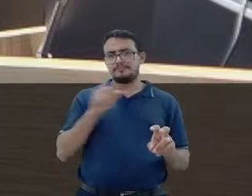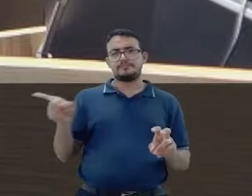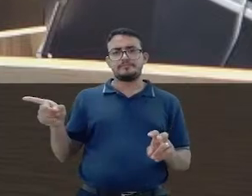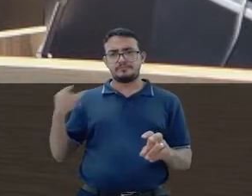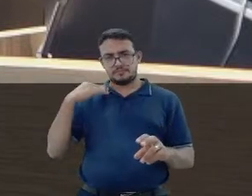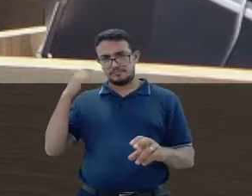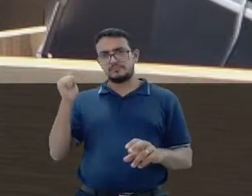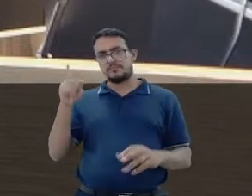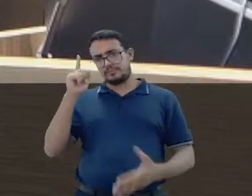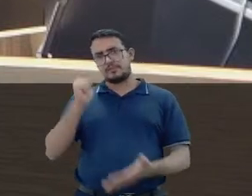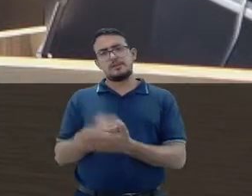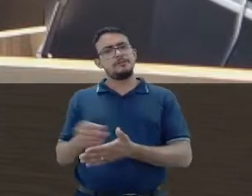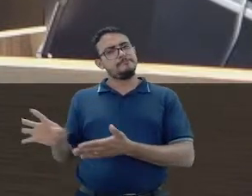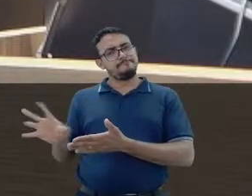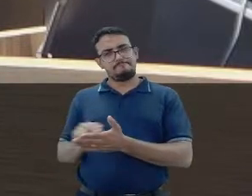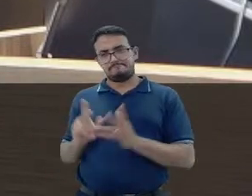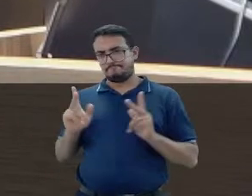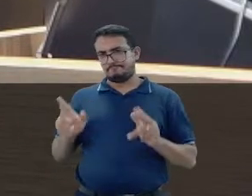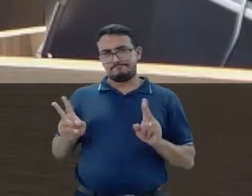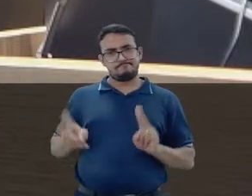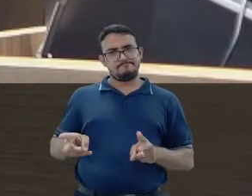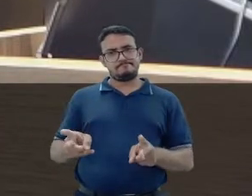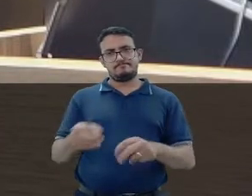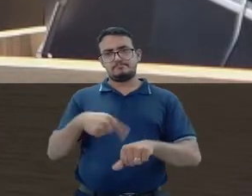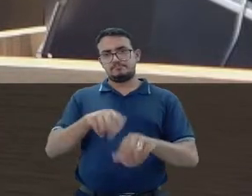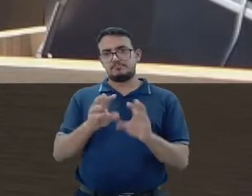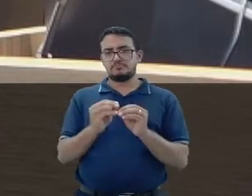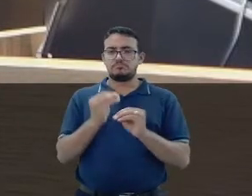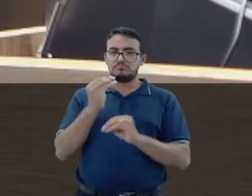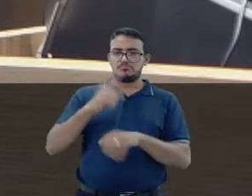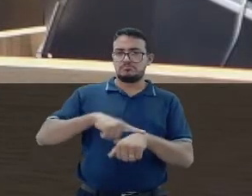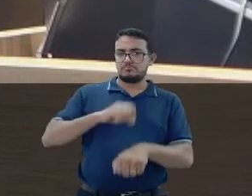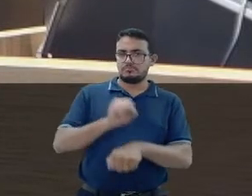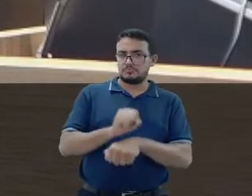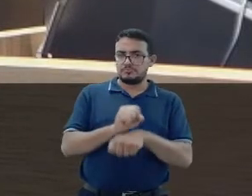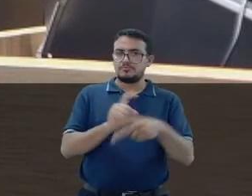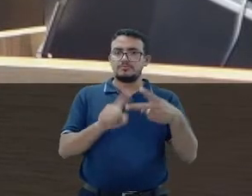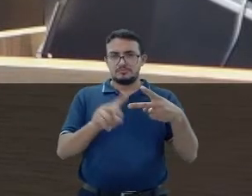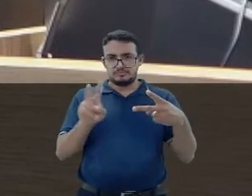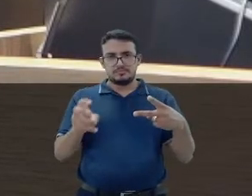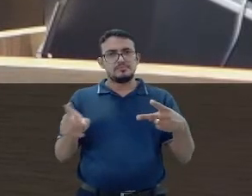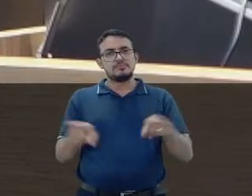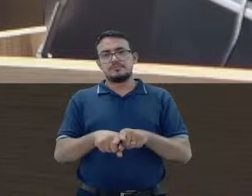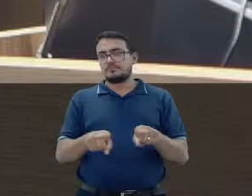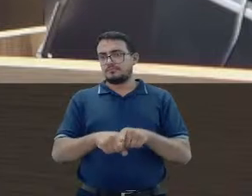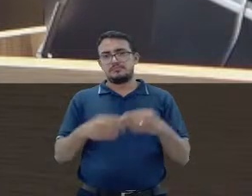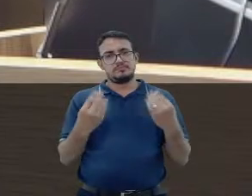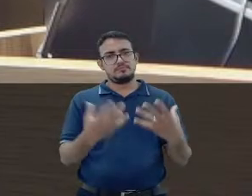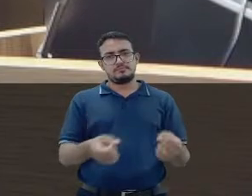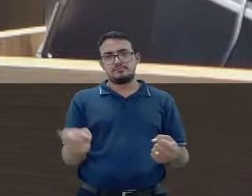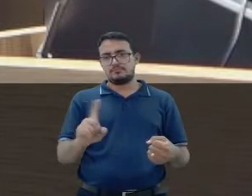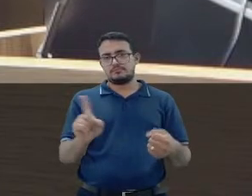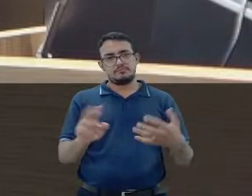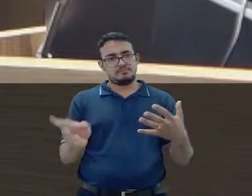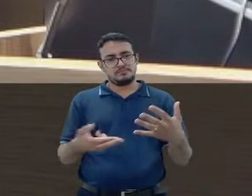grau. Quanto às horas extras, tempo de espera, segundo tópico, também nego provimento ao